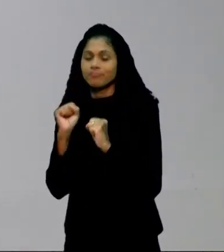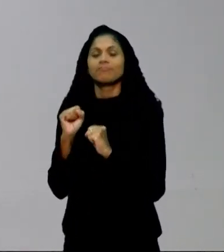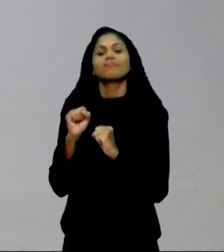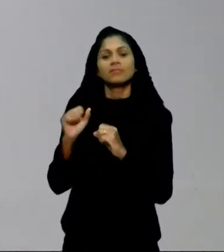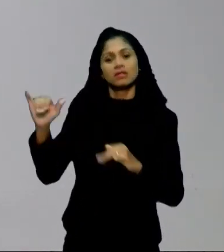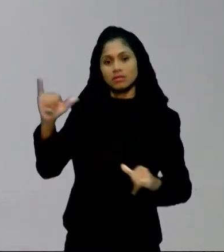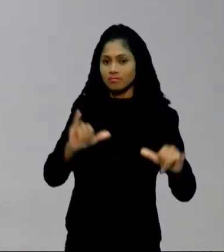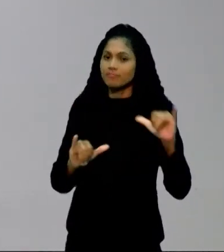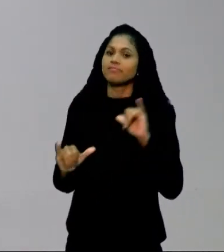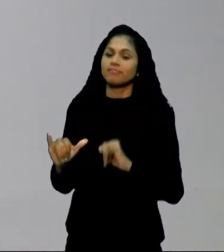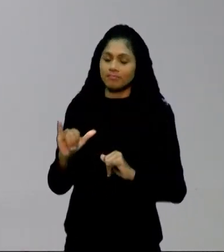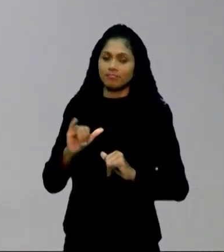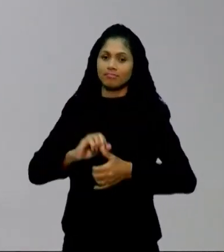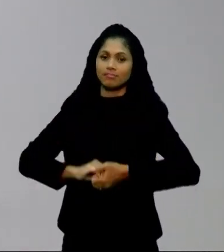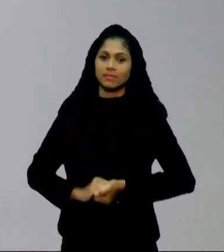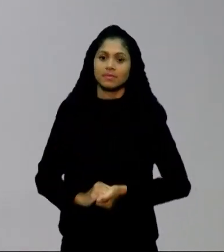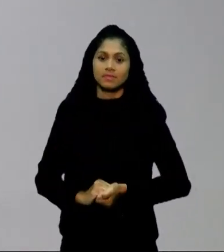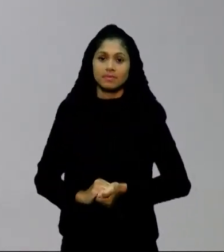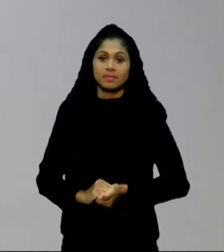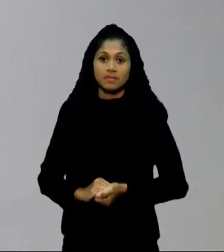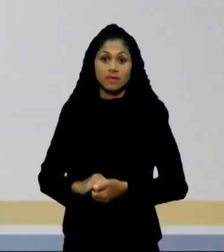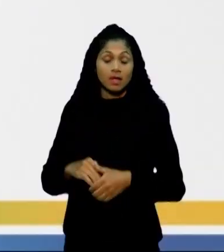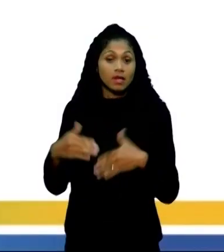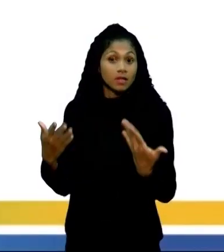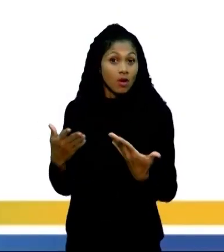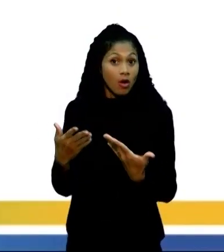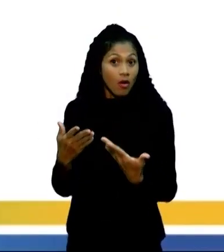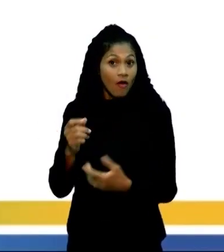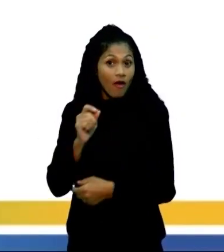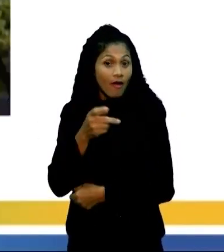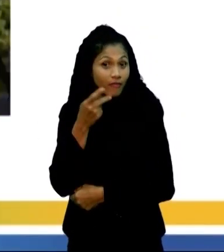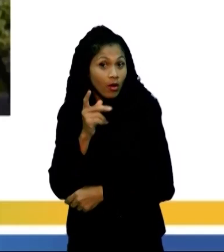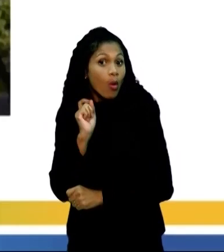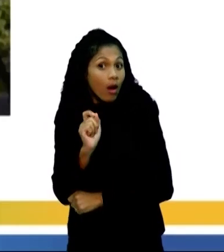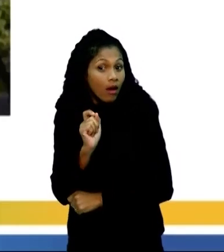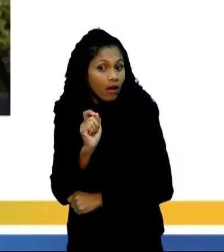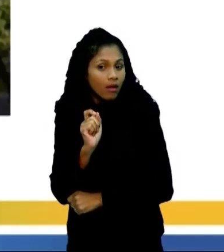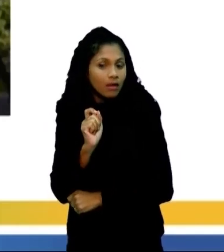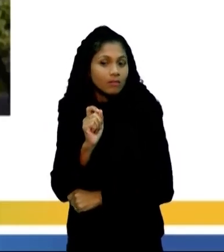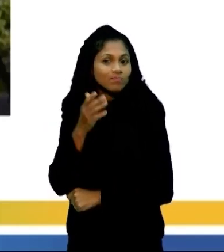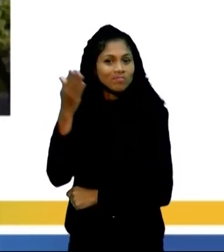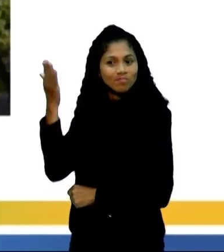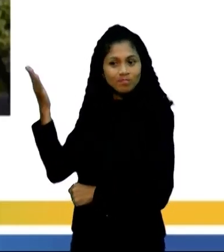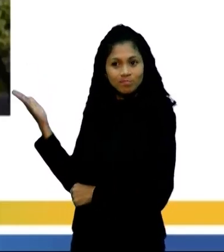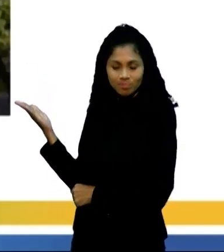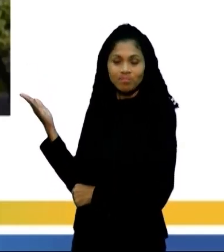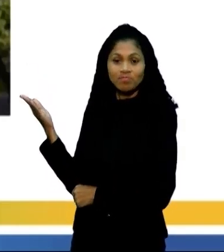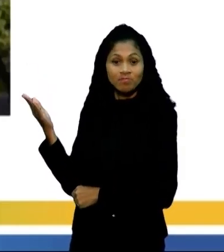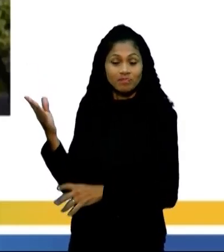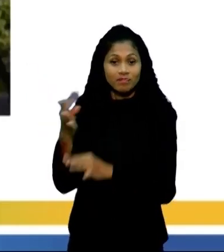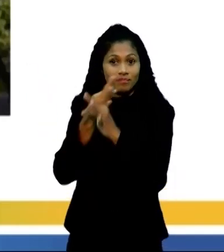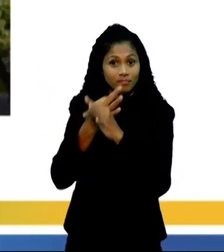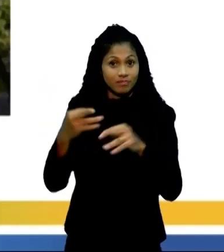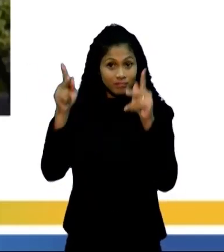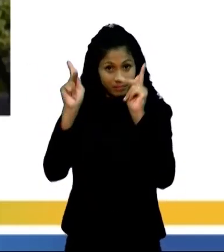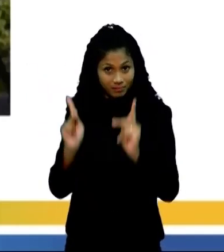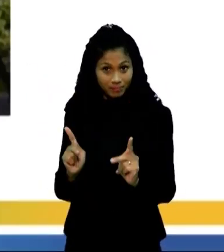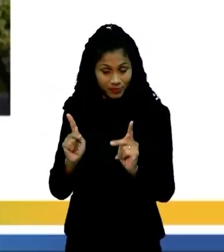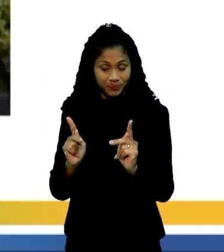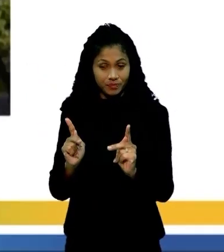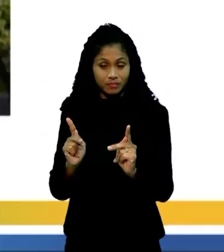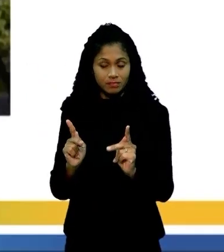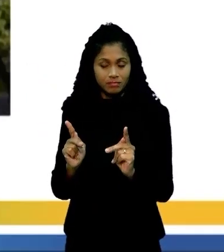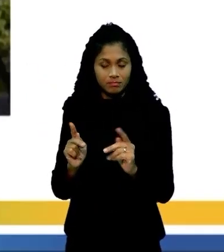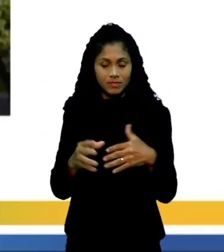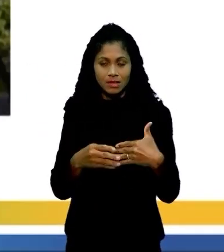químicos e das químicas, né? Então, de quem que eu estou falando? Dela, da tabela periódica. Então, eu trouxe esse meme aqui